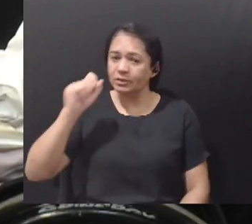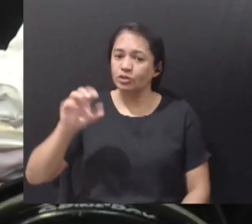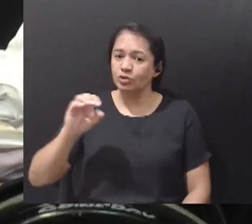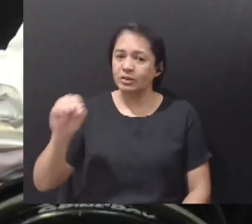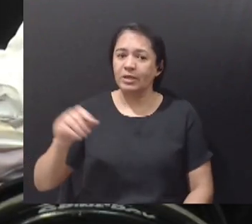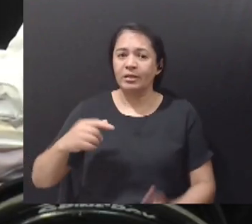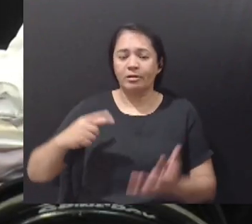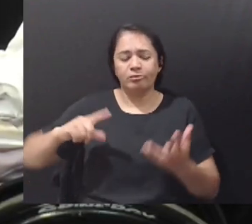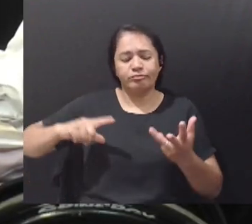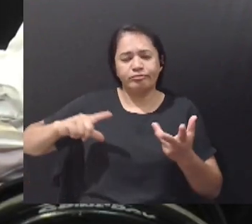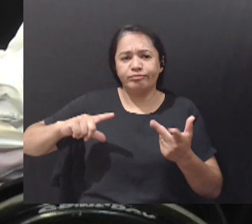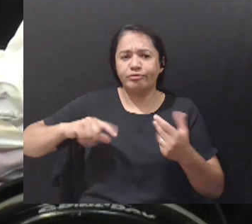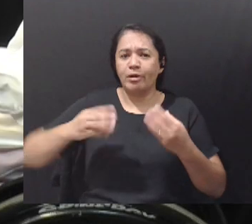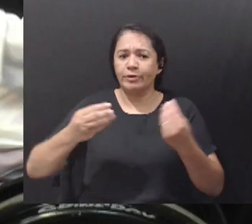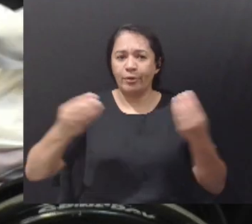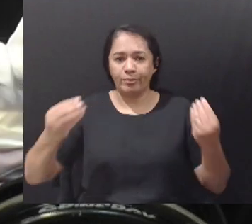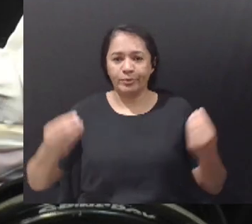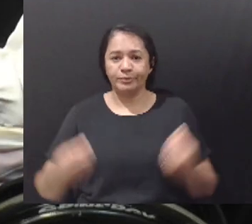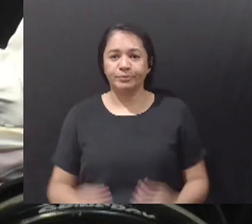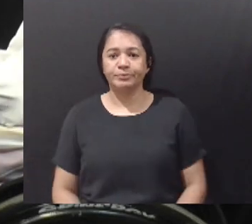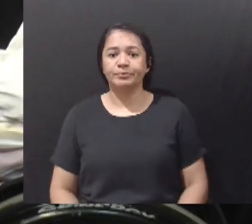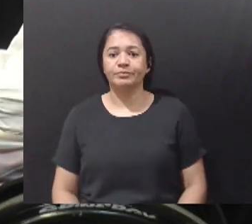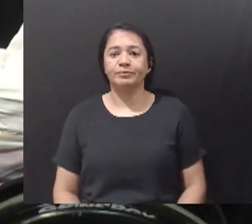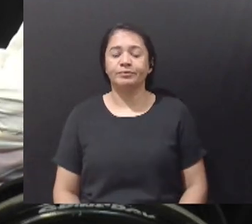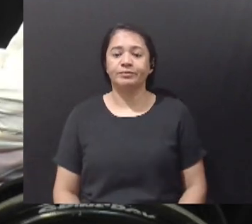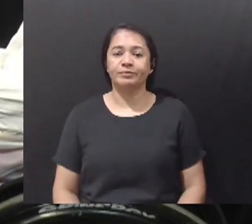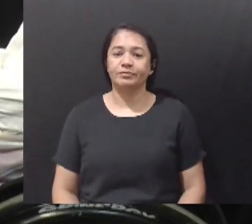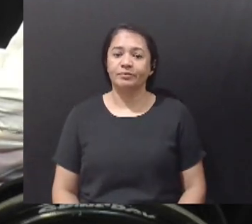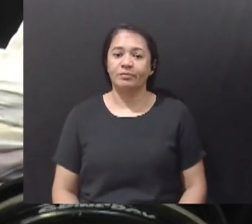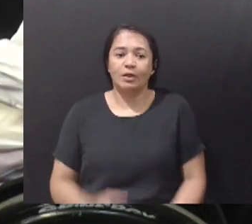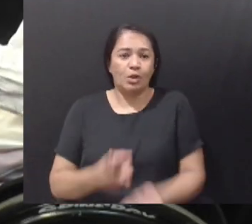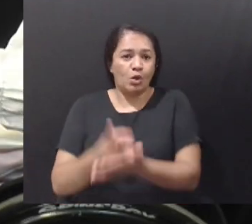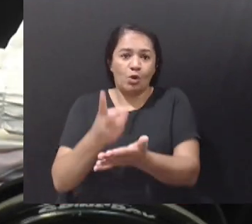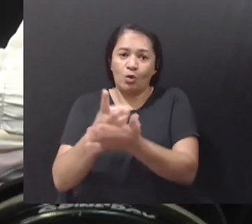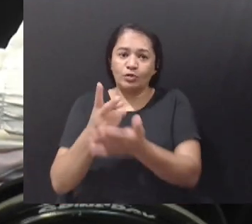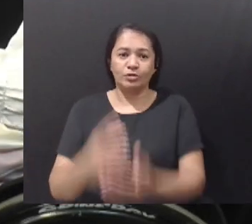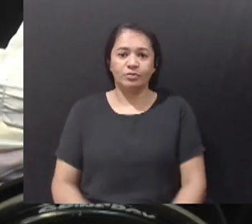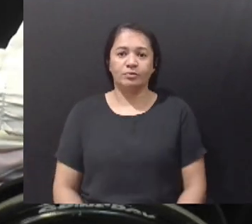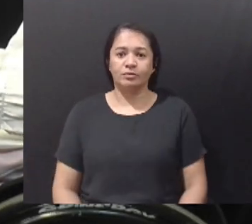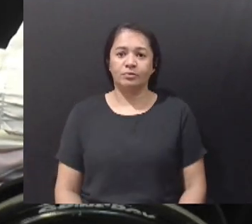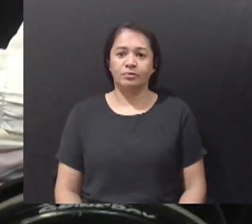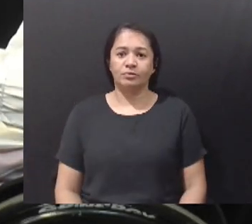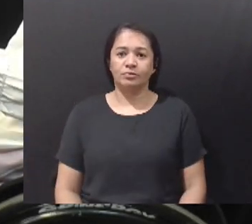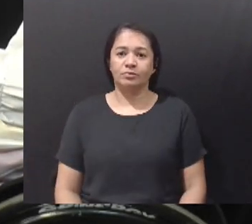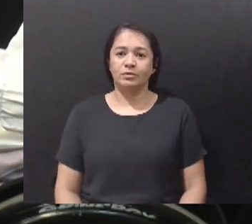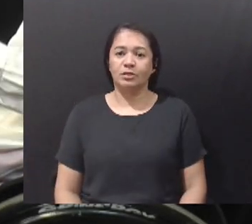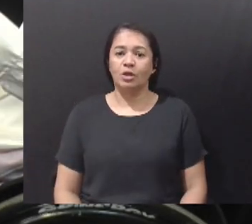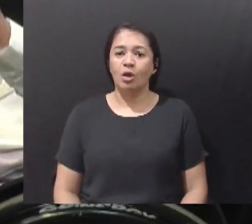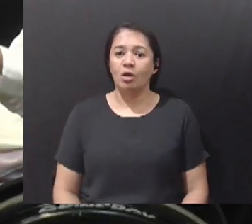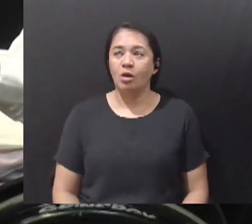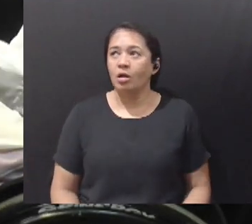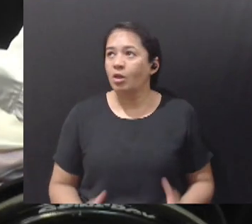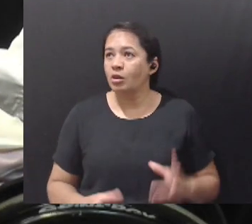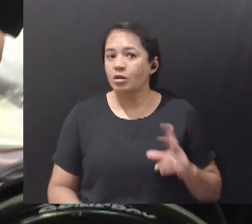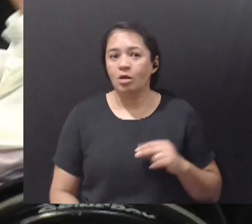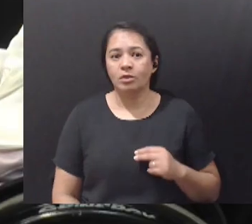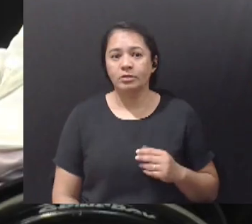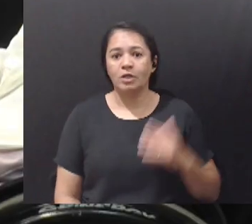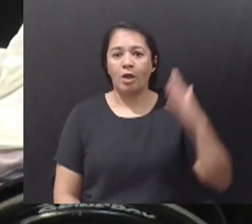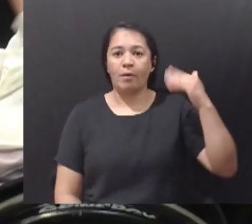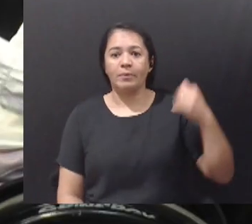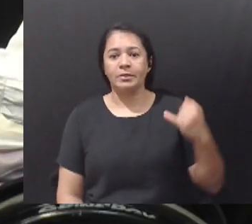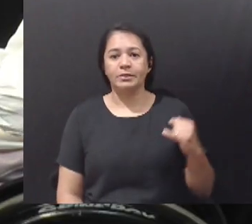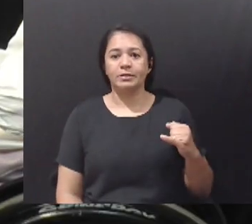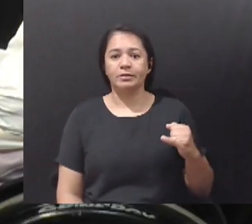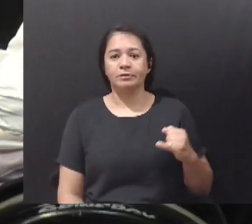falar de toda a legislação. Mas isso continua. Sim, infelizmente. Hoje é super, super na moda, se eu posso chamar de moda